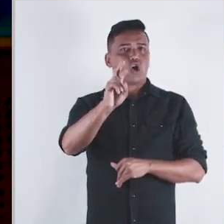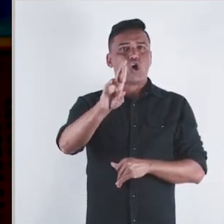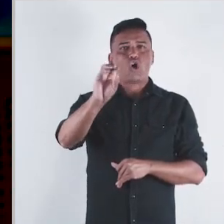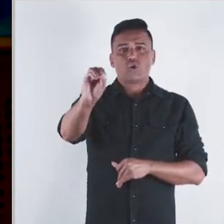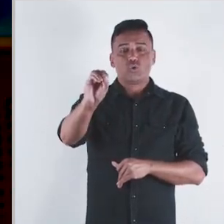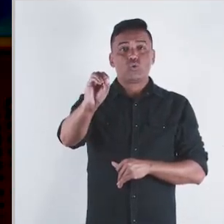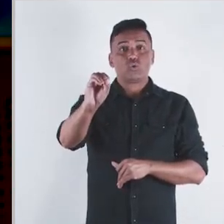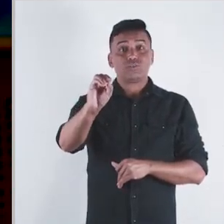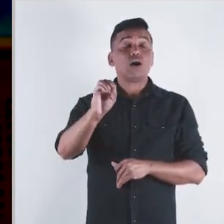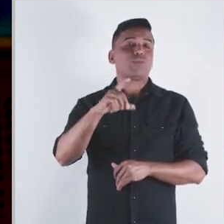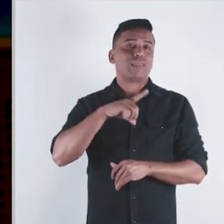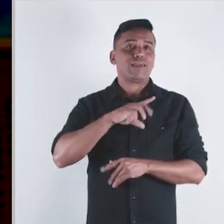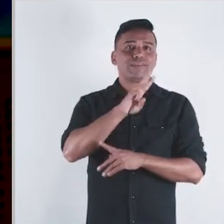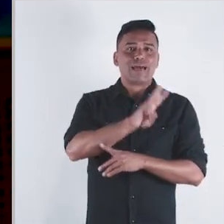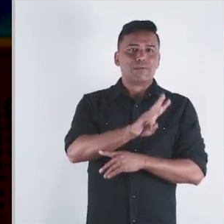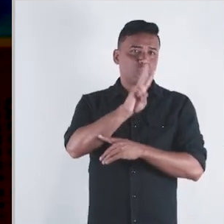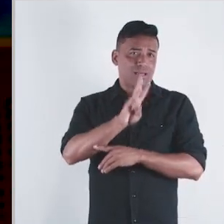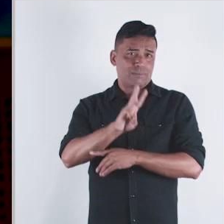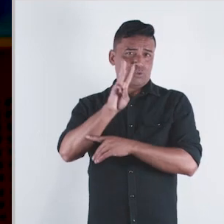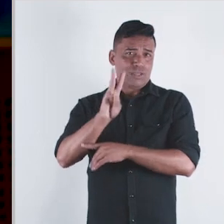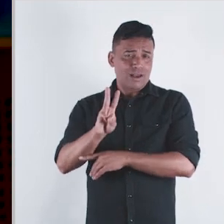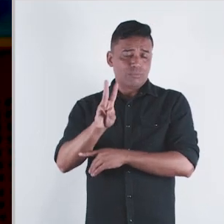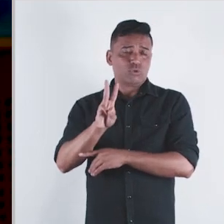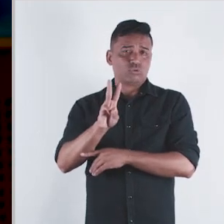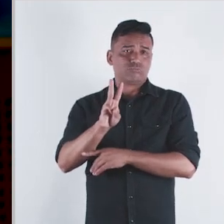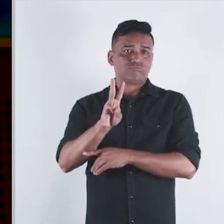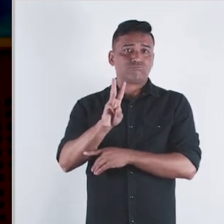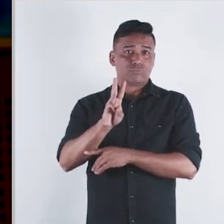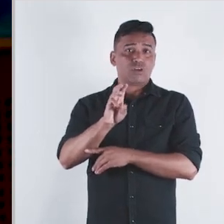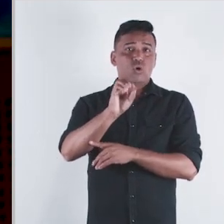O endereço é